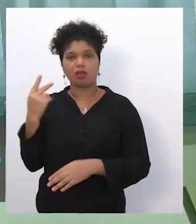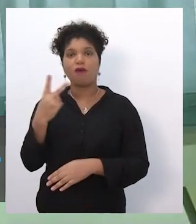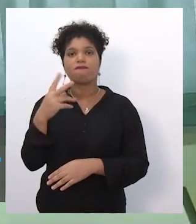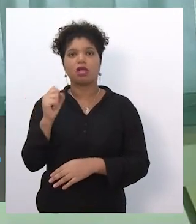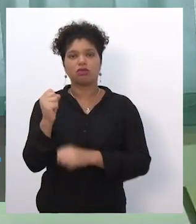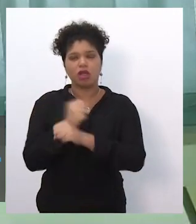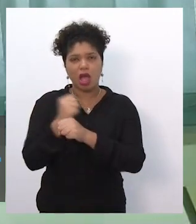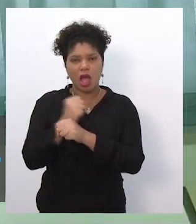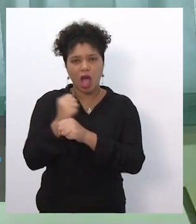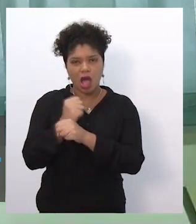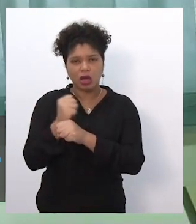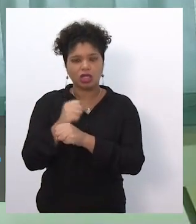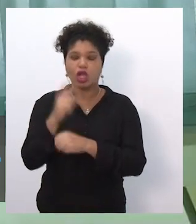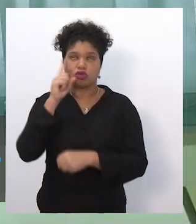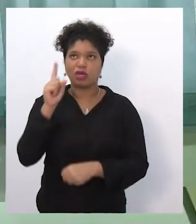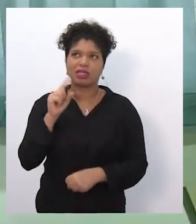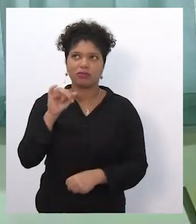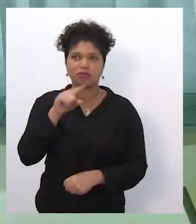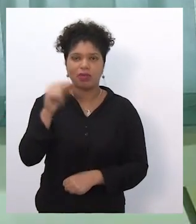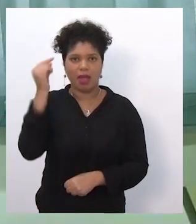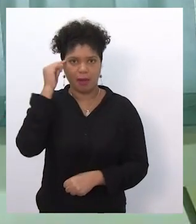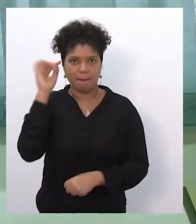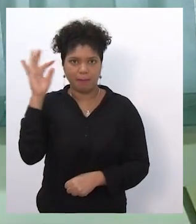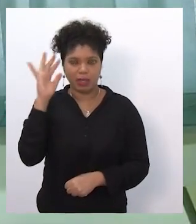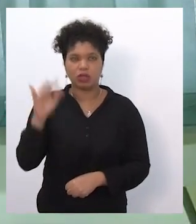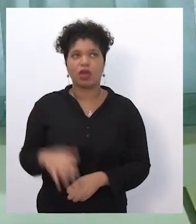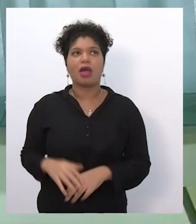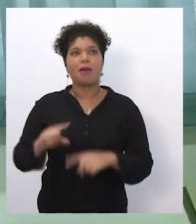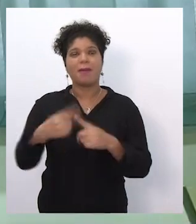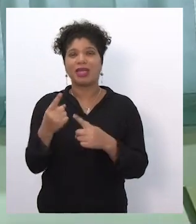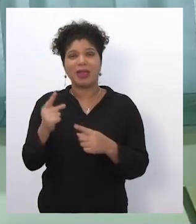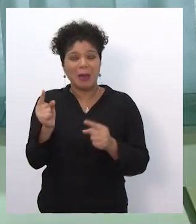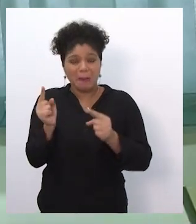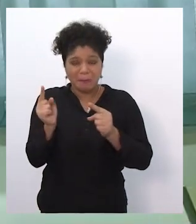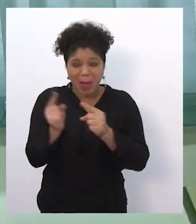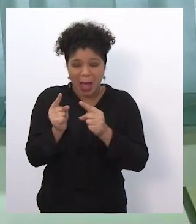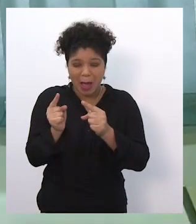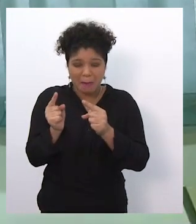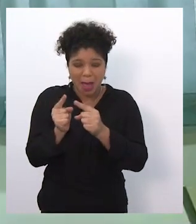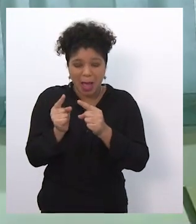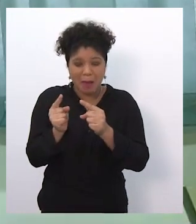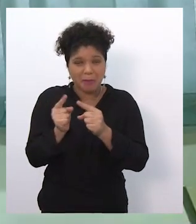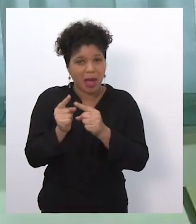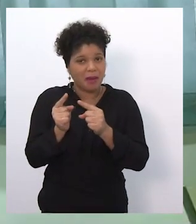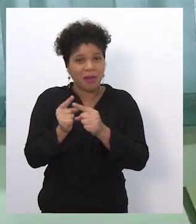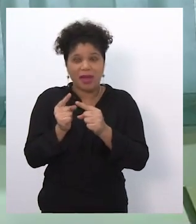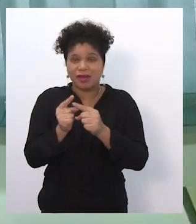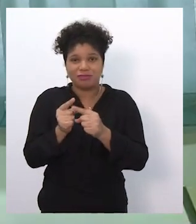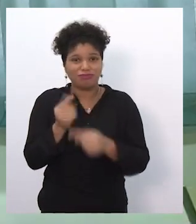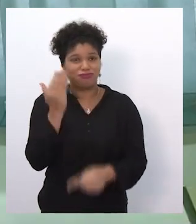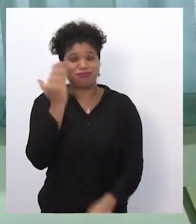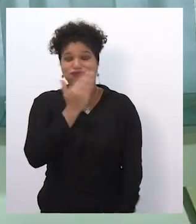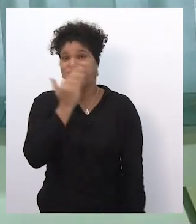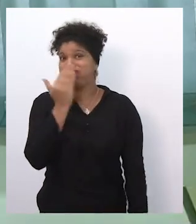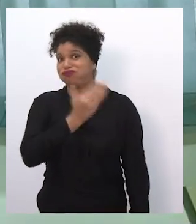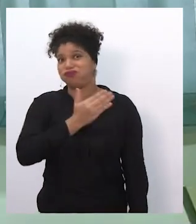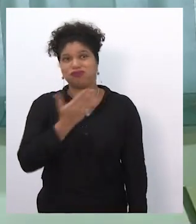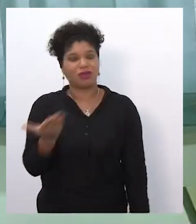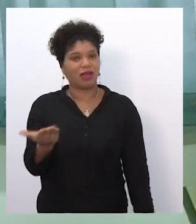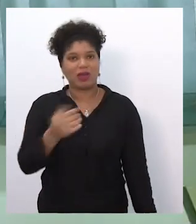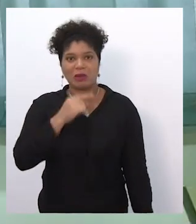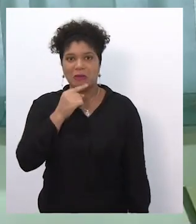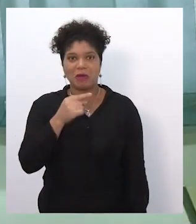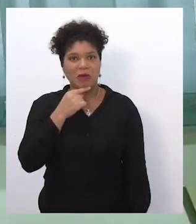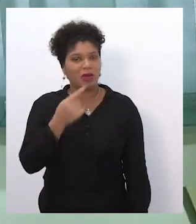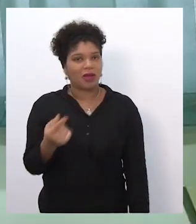se as pessoas chegaram a pensar nisso, porque são equipamentos muito, muito pequenos, nós não conseguimos nem enxergar, e eles